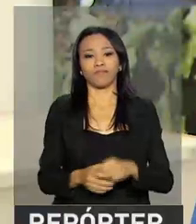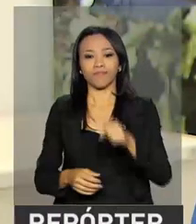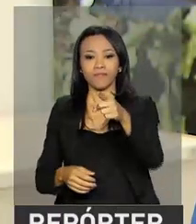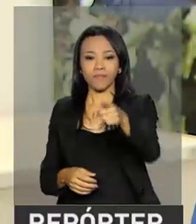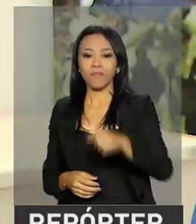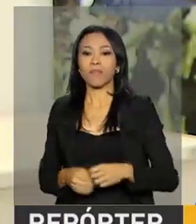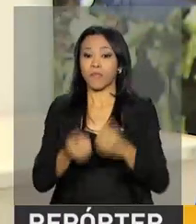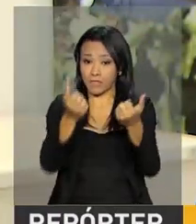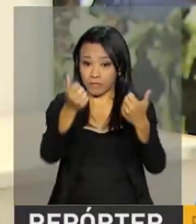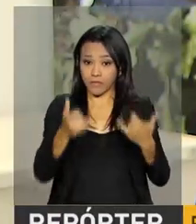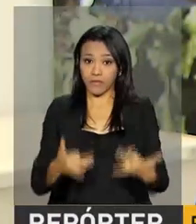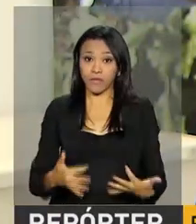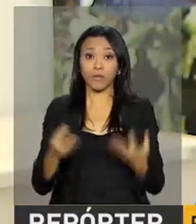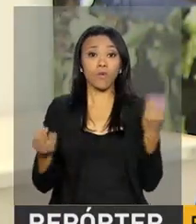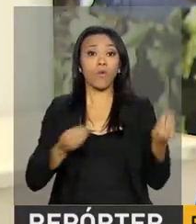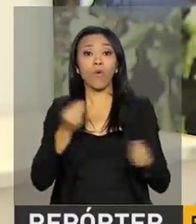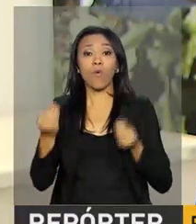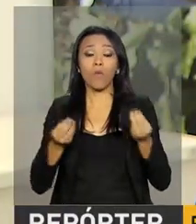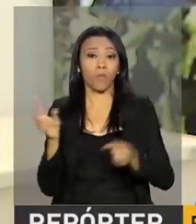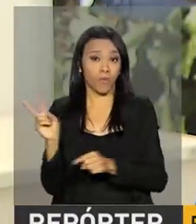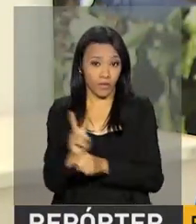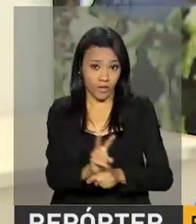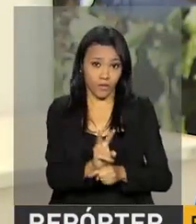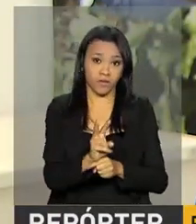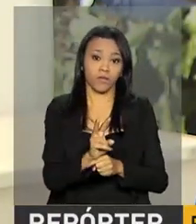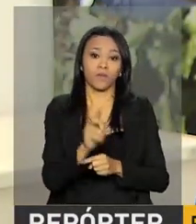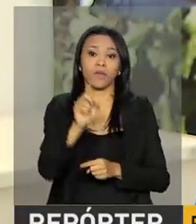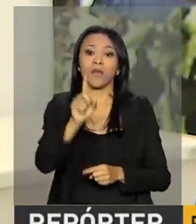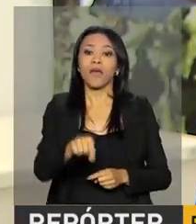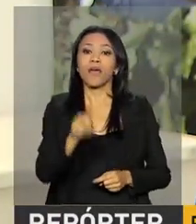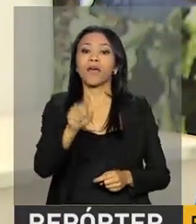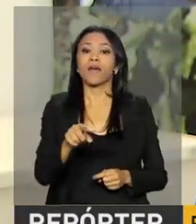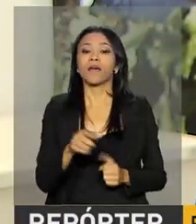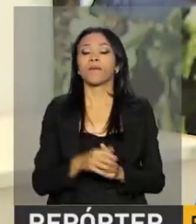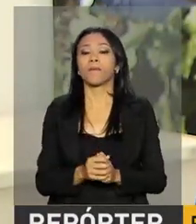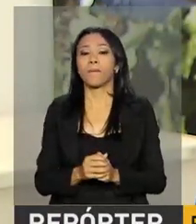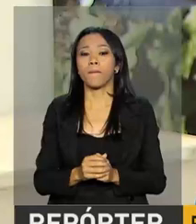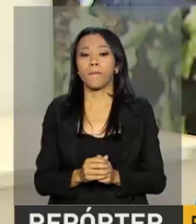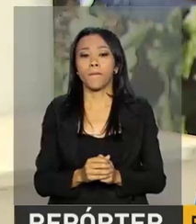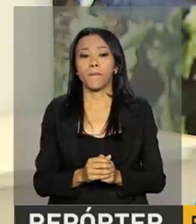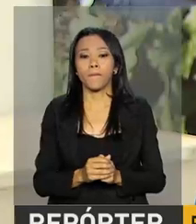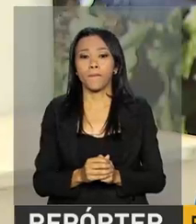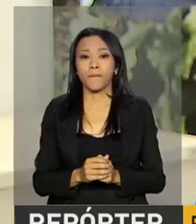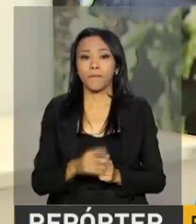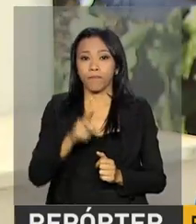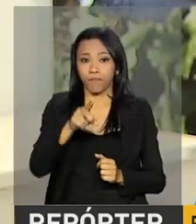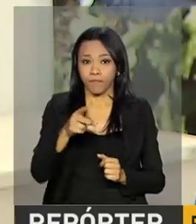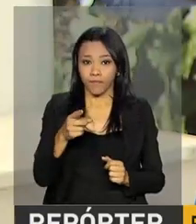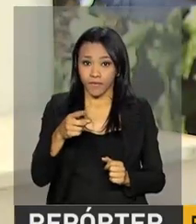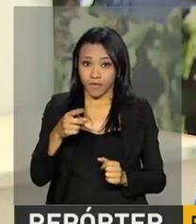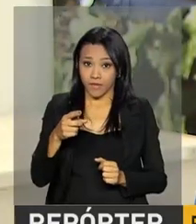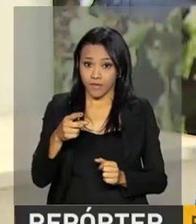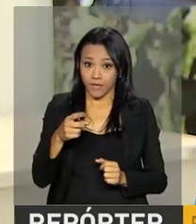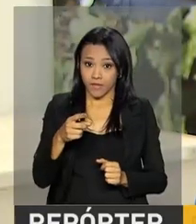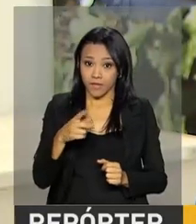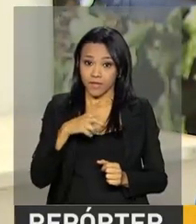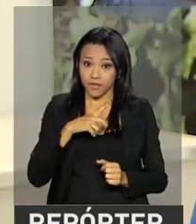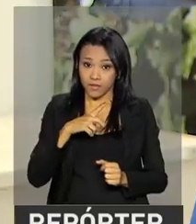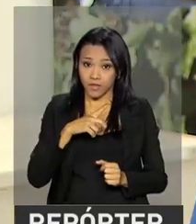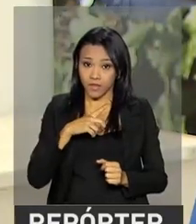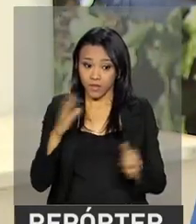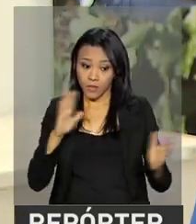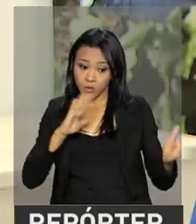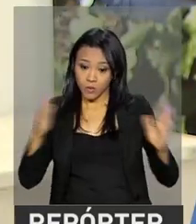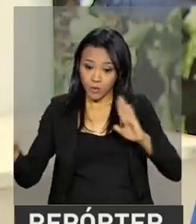vão agora para essa safra 17 18 nem os planos safras são nem a partir do nome diz do ano só